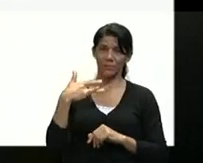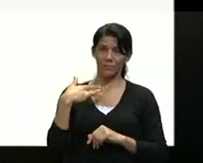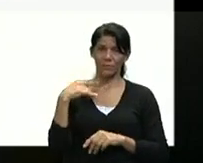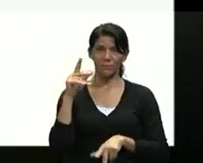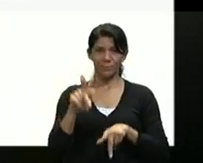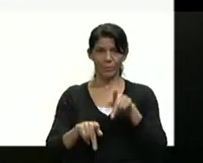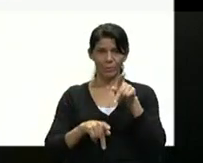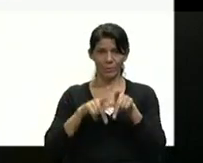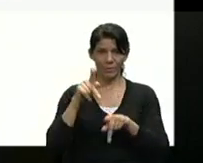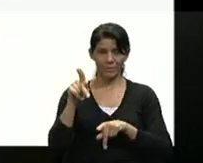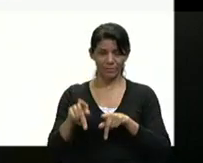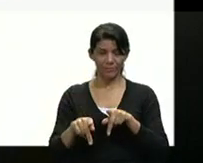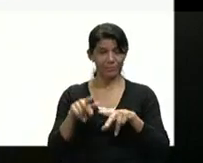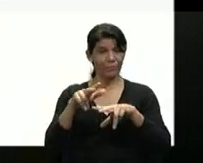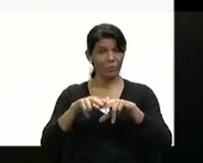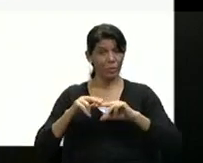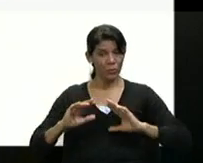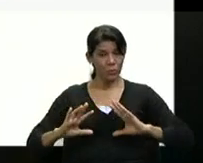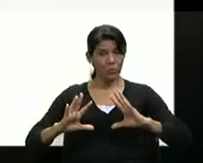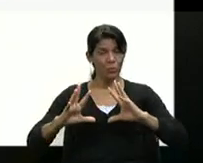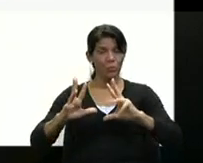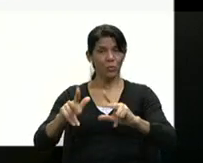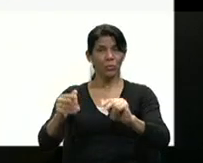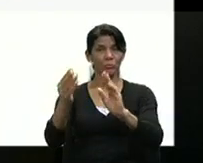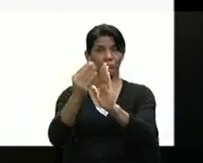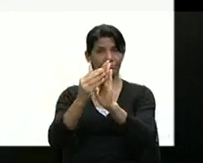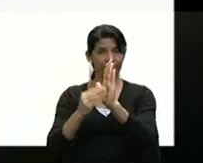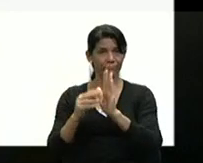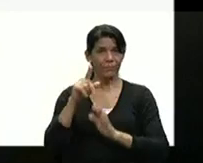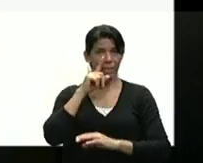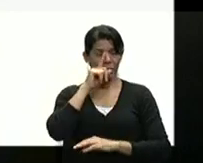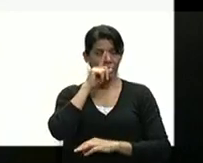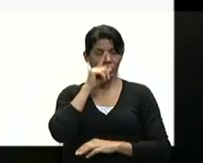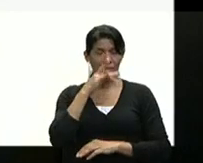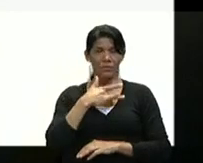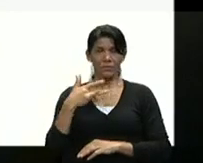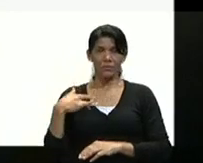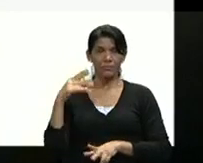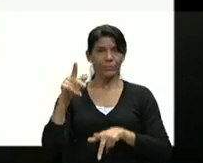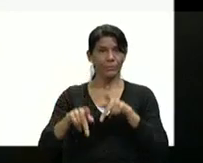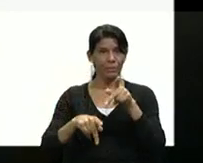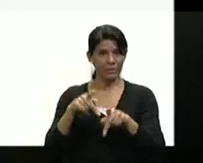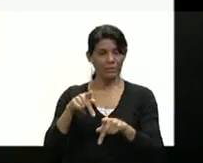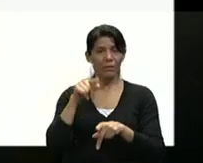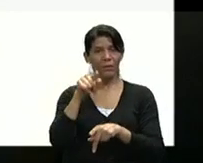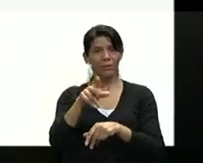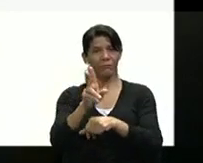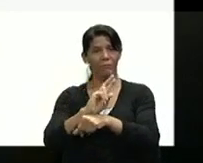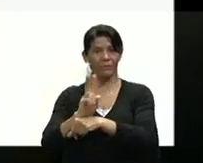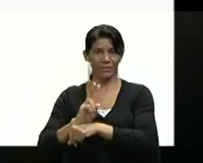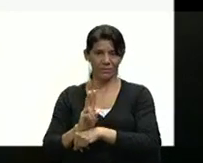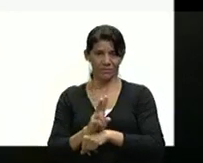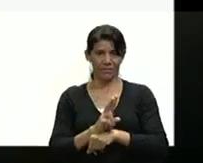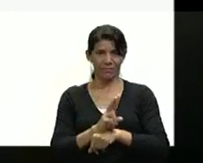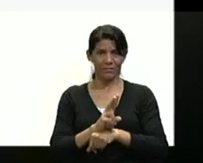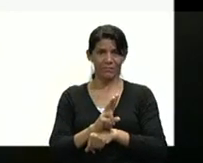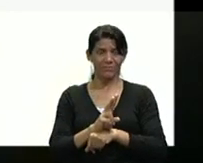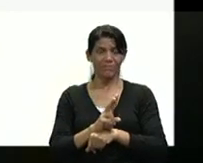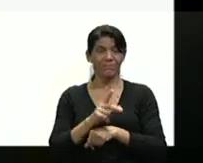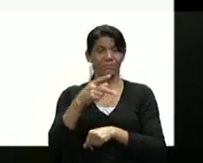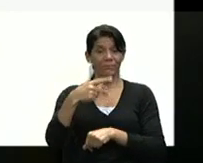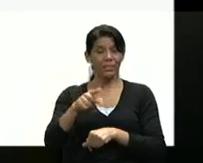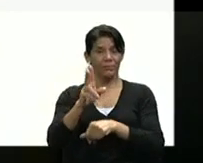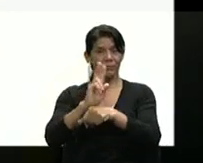população. Portanto, tudo que colocar em risco a saúde da população será fiscalizado